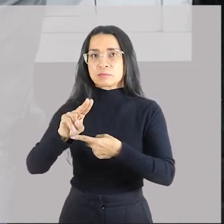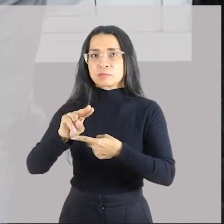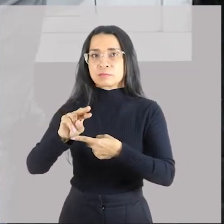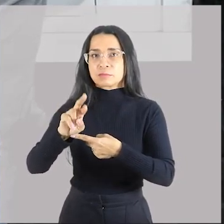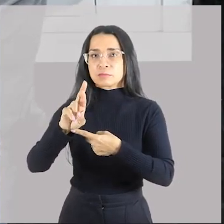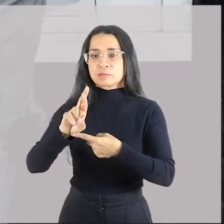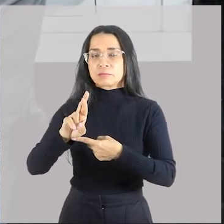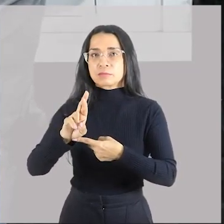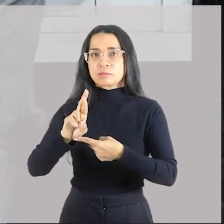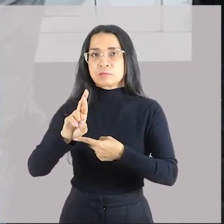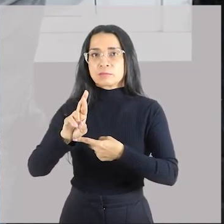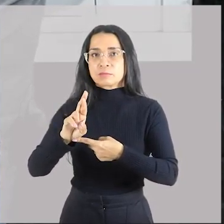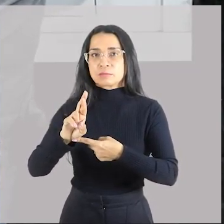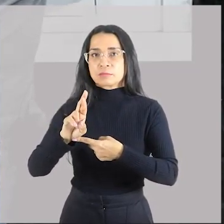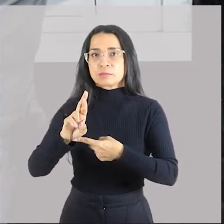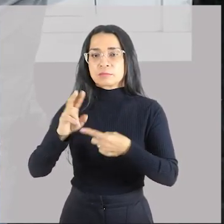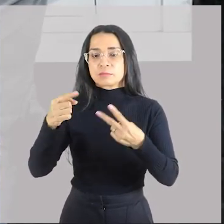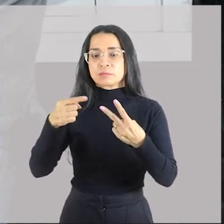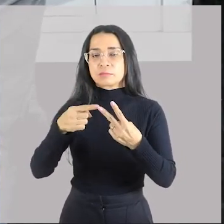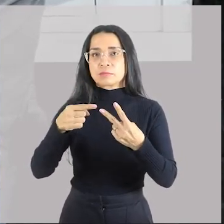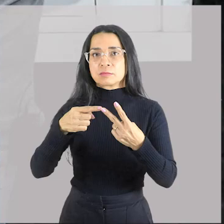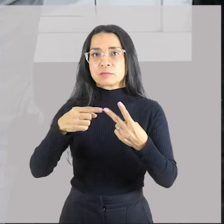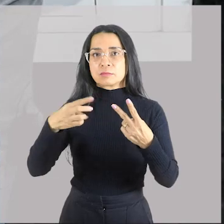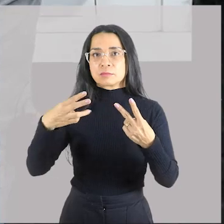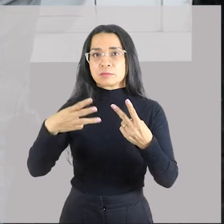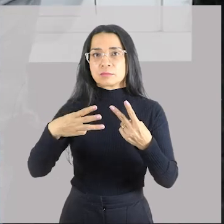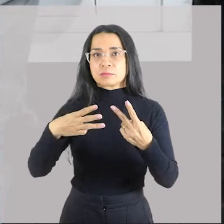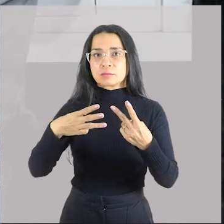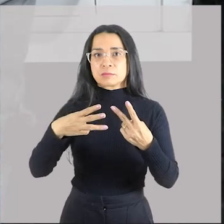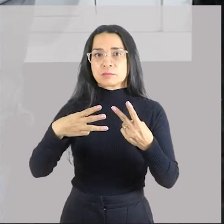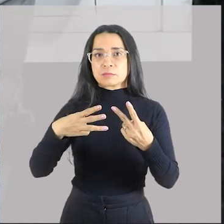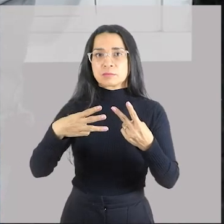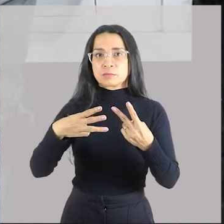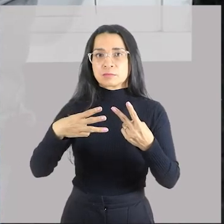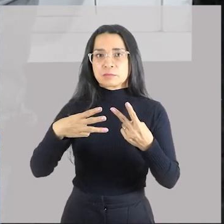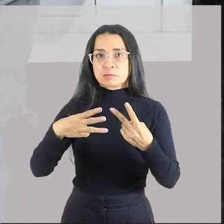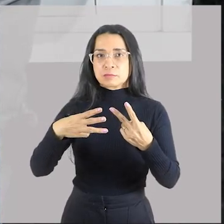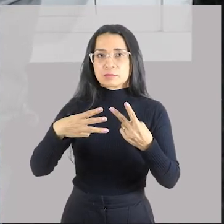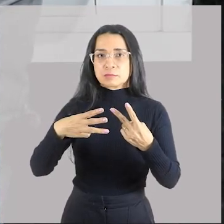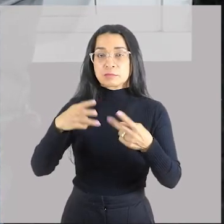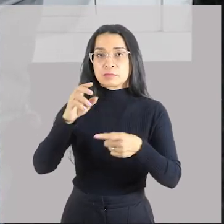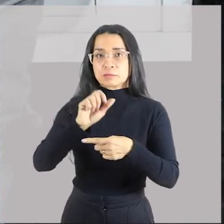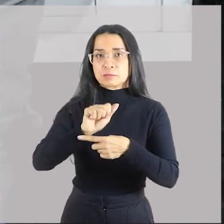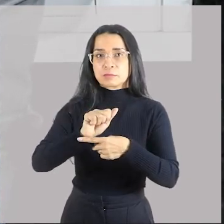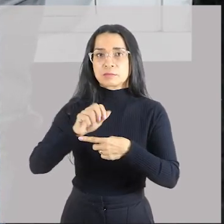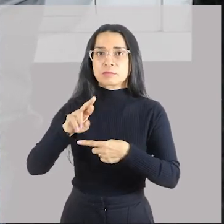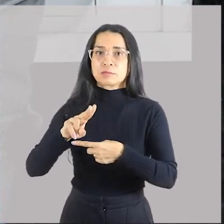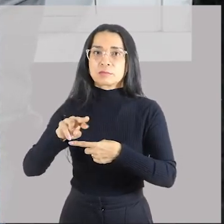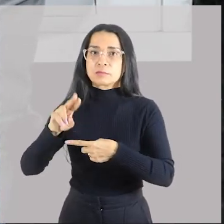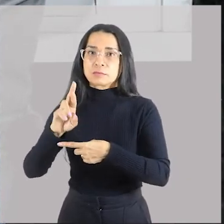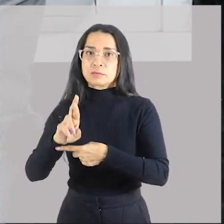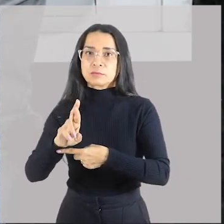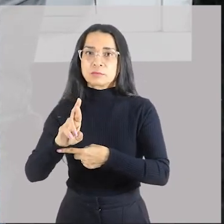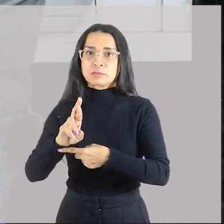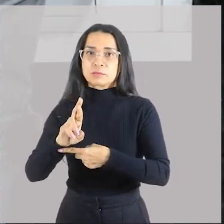igual a R, raiz de 3, e o apótema vai ser igual a R,